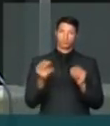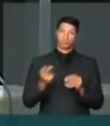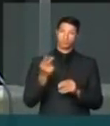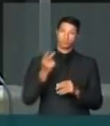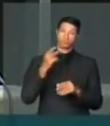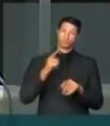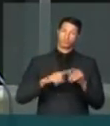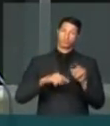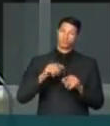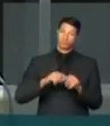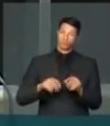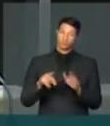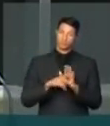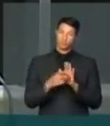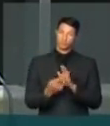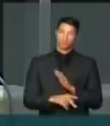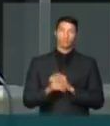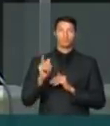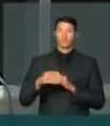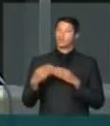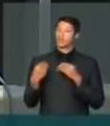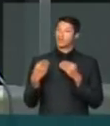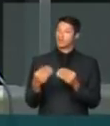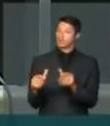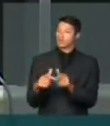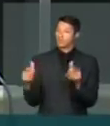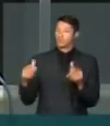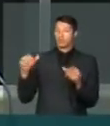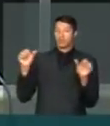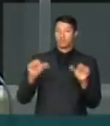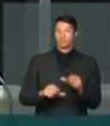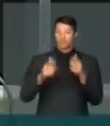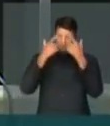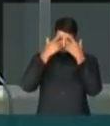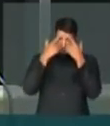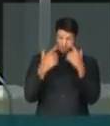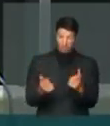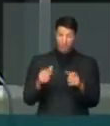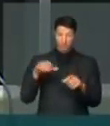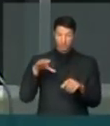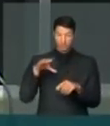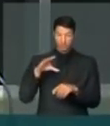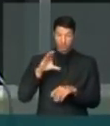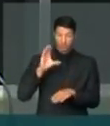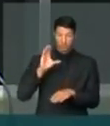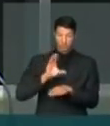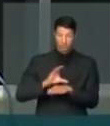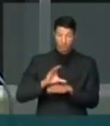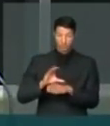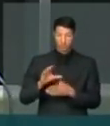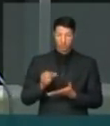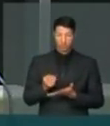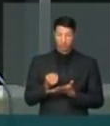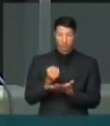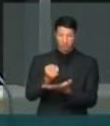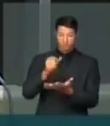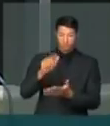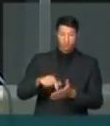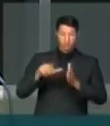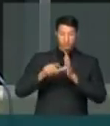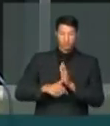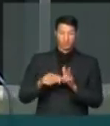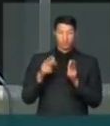à matéria-prima. Dar espaço à pior violência do capitalismo, retroceder